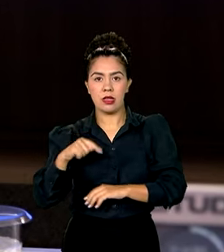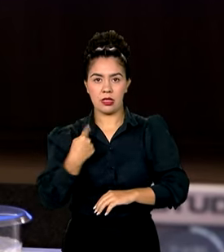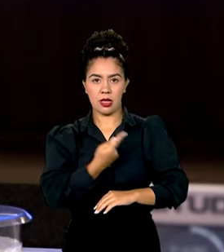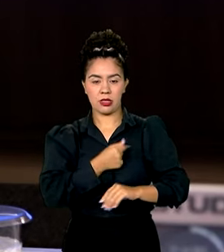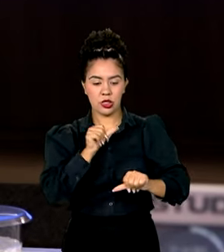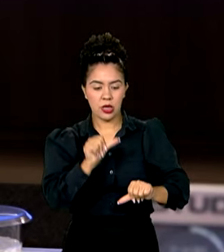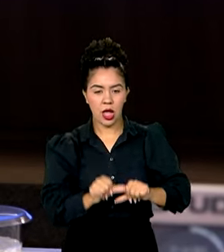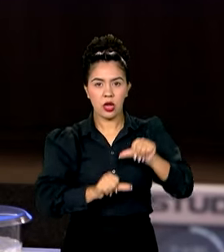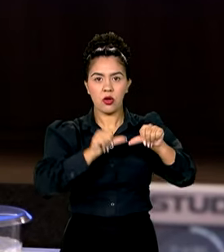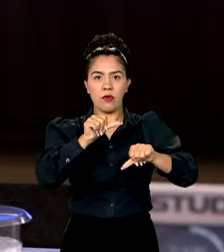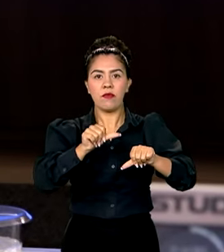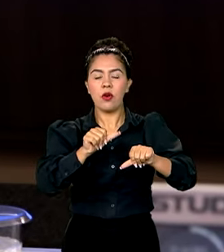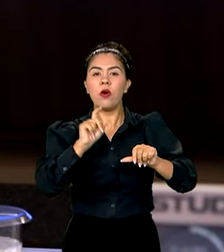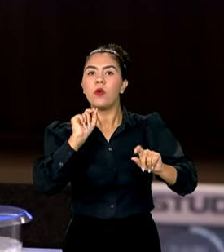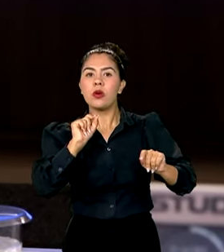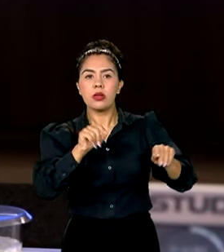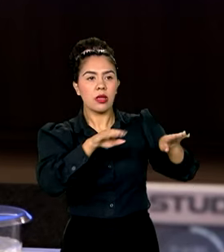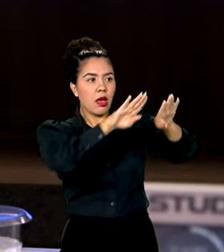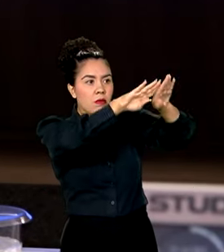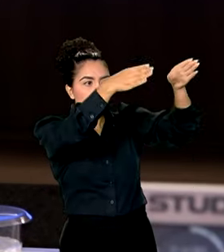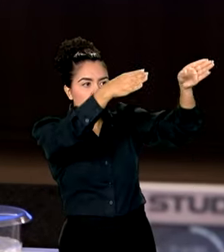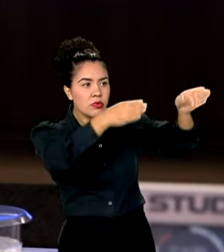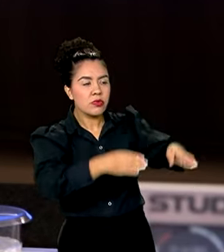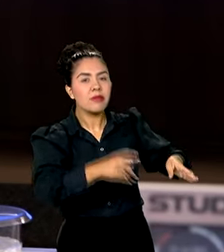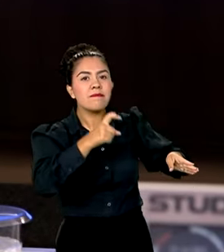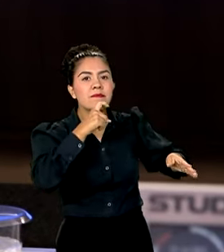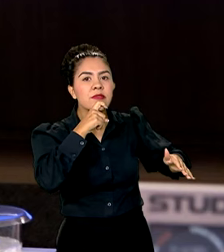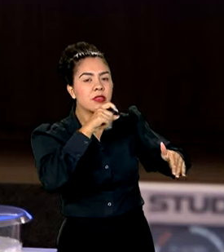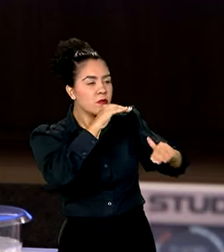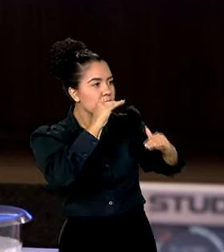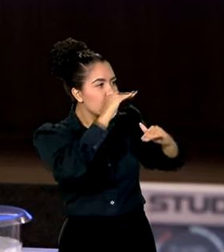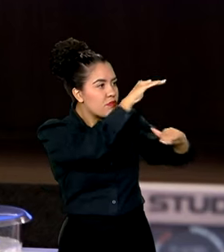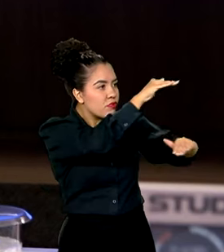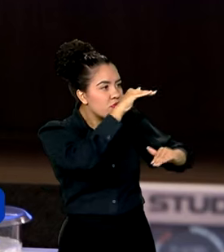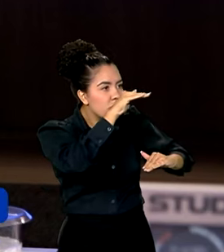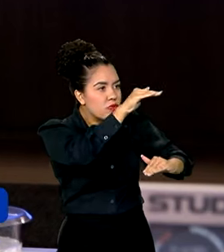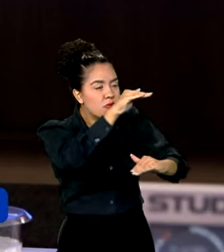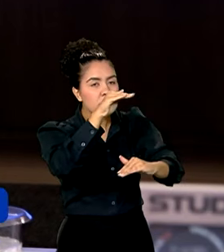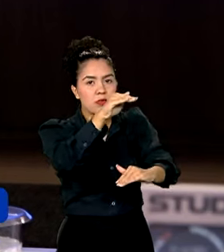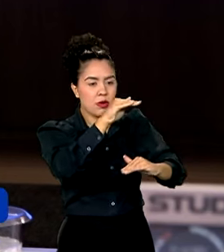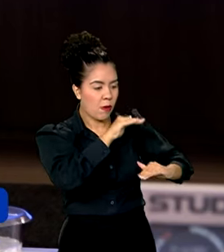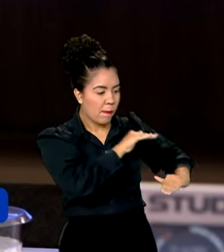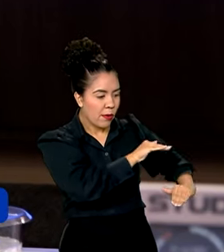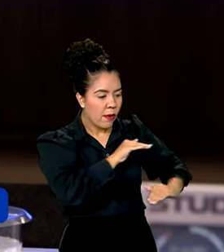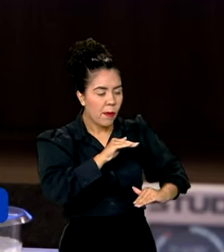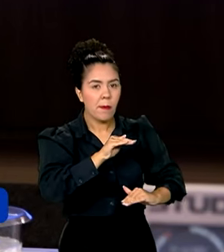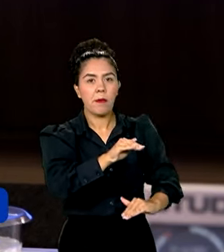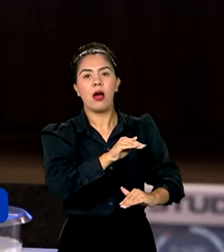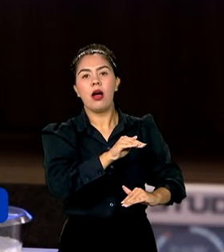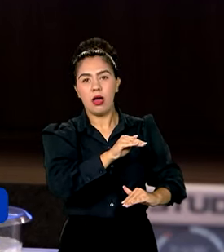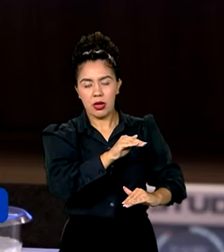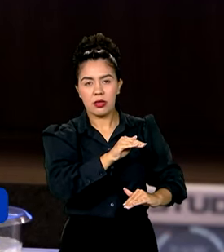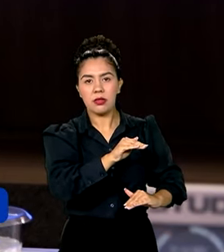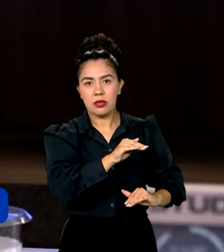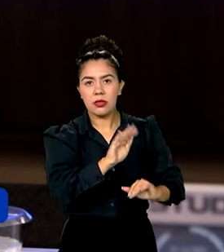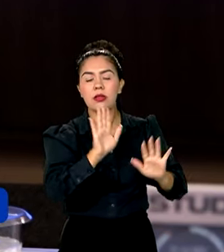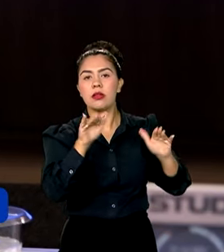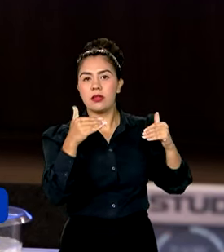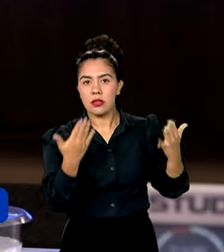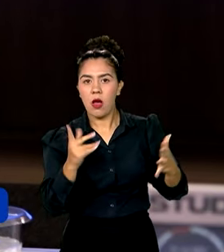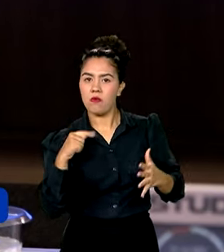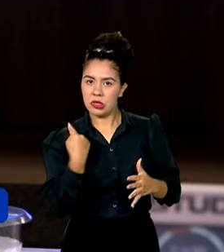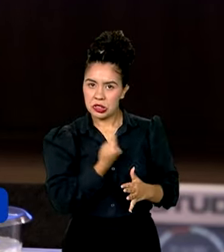frios que é justamente a rede que permite A Conservação e das vacinas Então temos